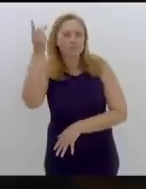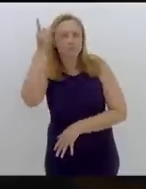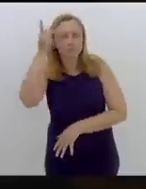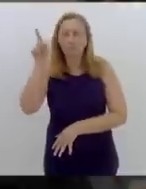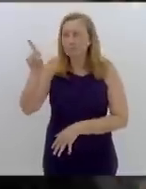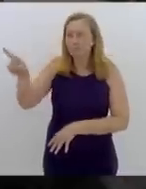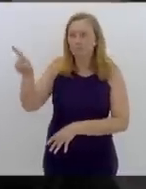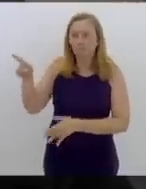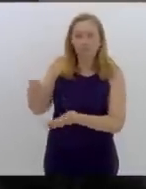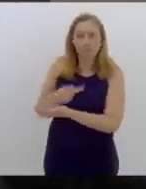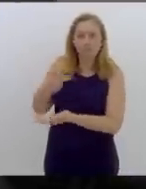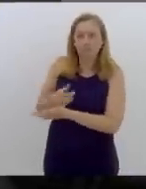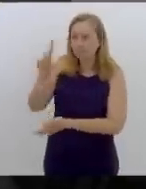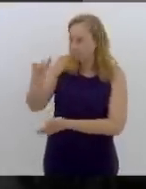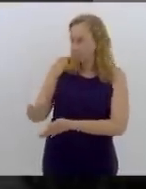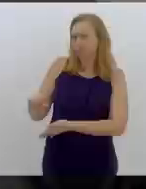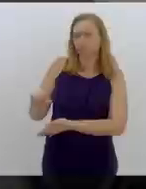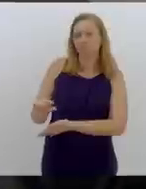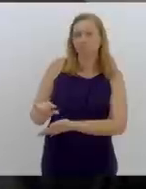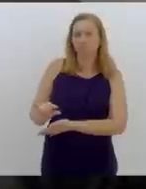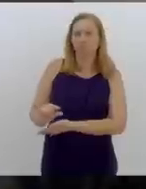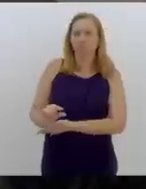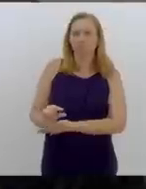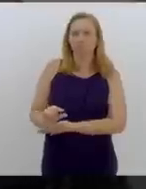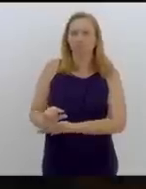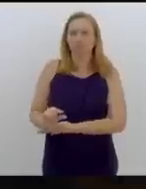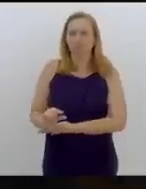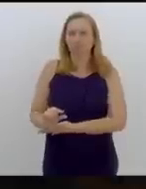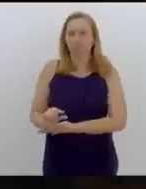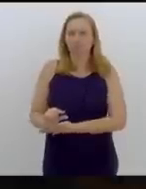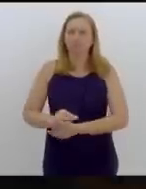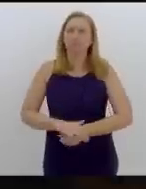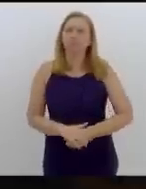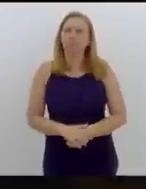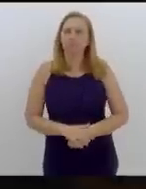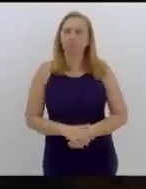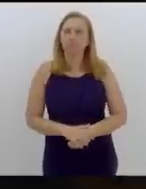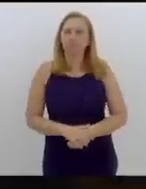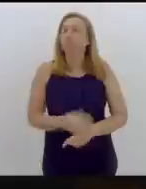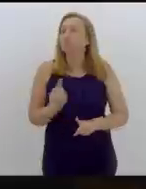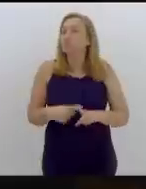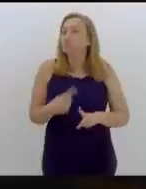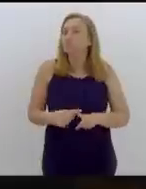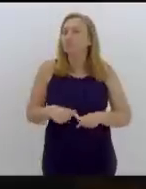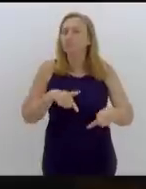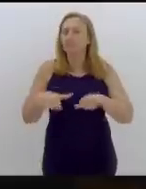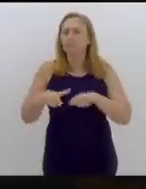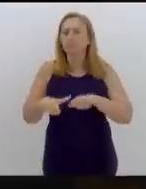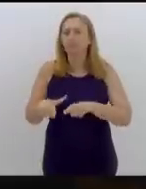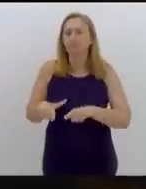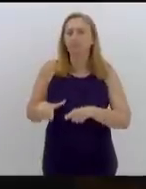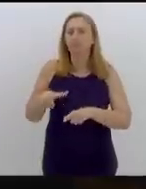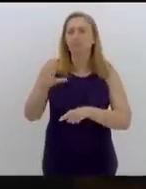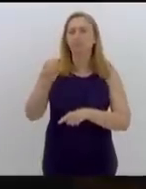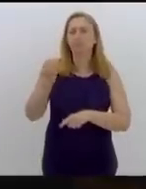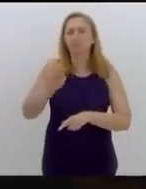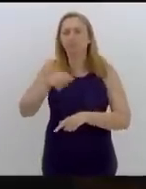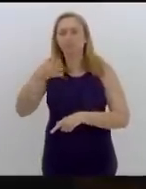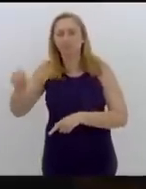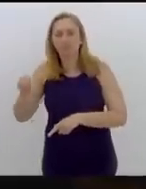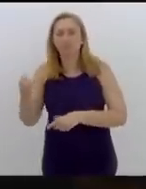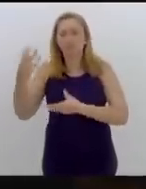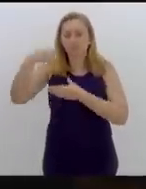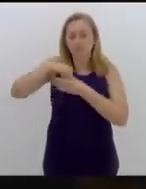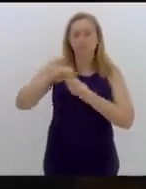covardias lá são muito menores os equívocos que são muito menores porque eu trabalho convencional administrativo interno